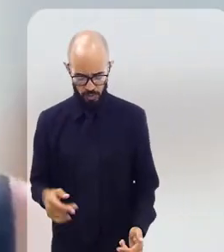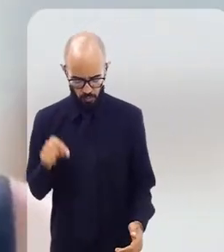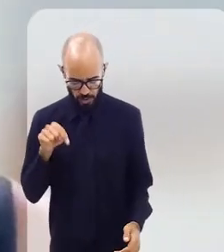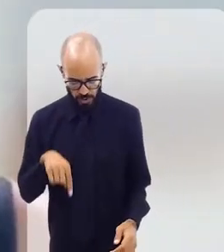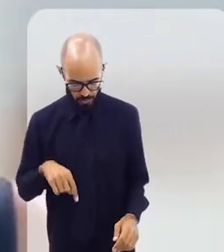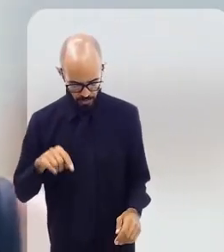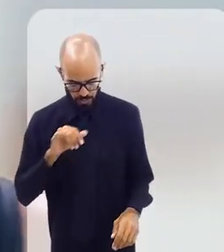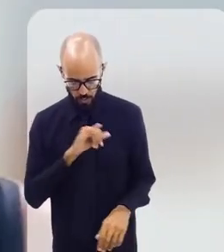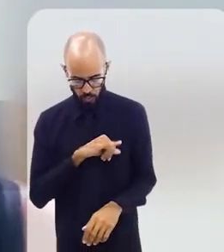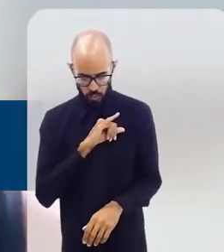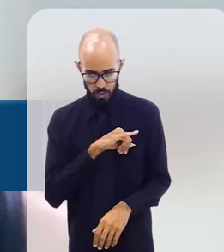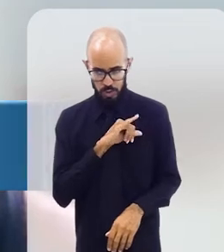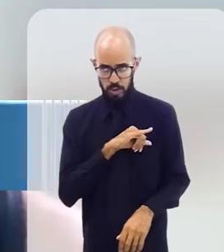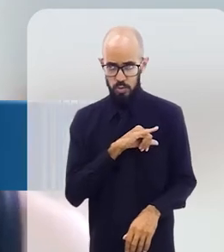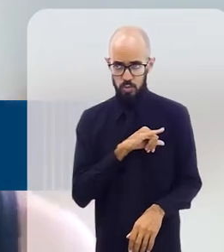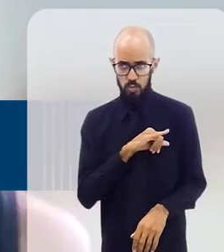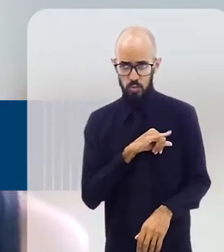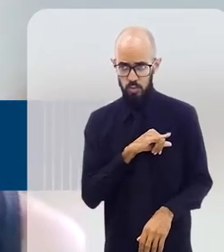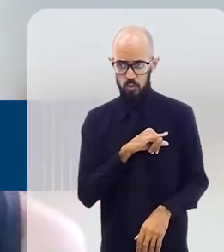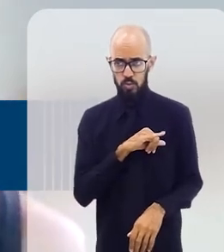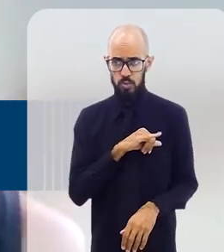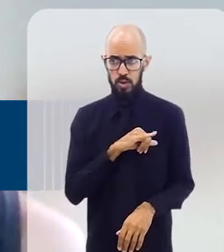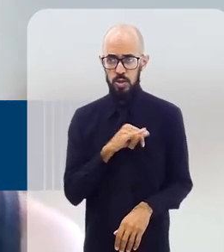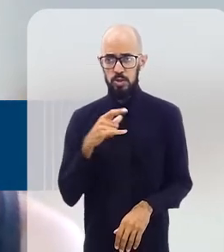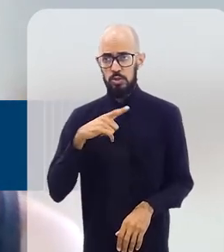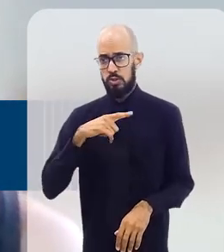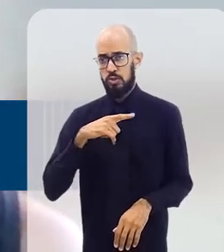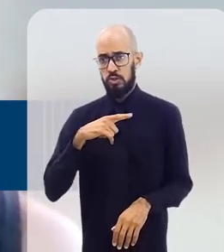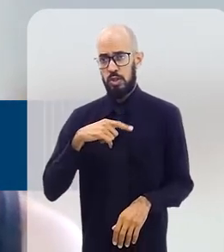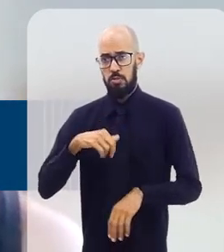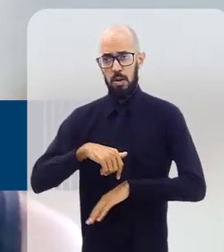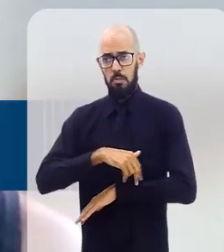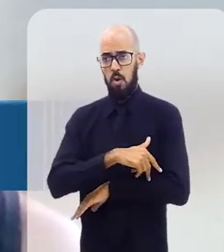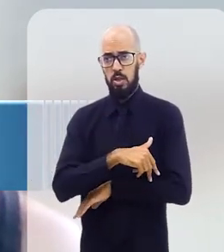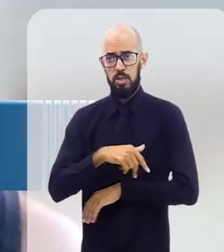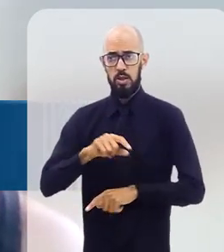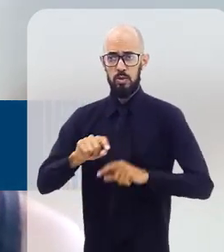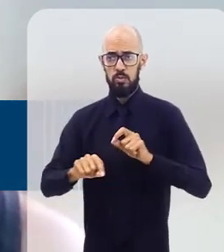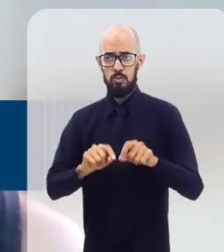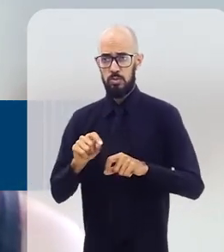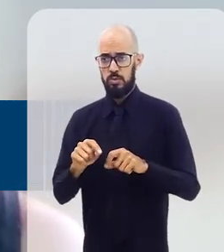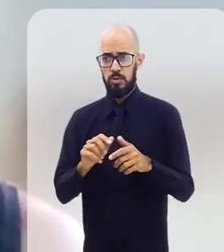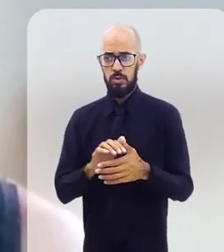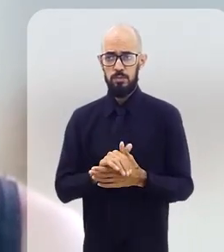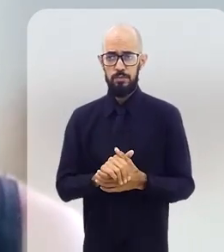no Rio, né, como foi falado, né, a gente tem uma moda